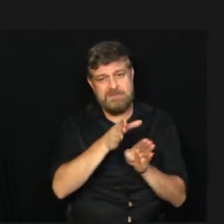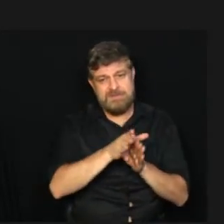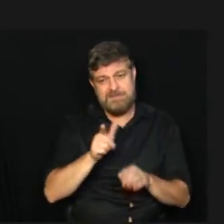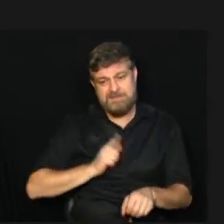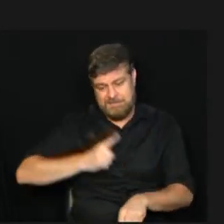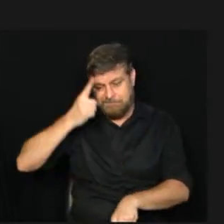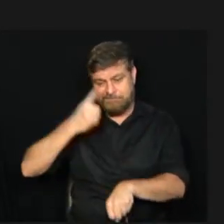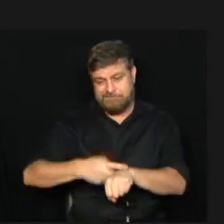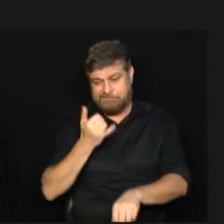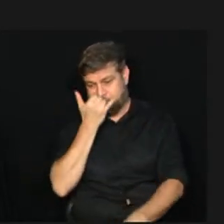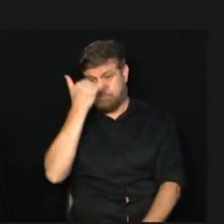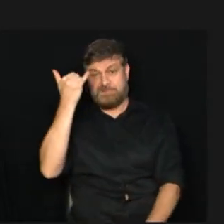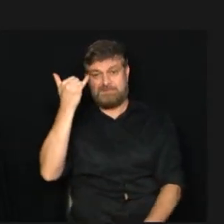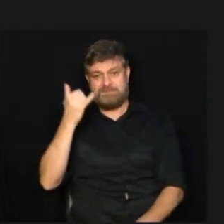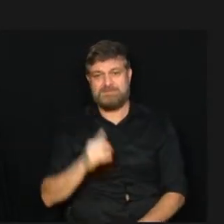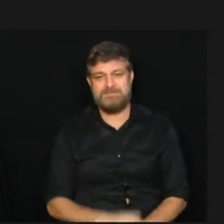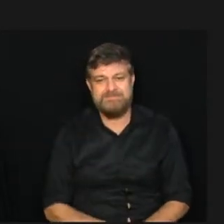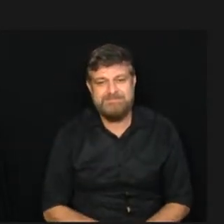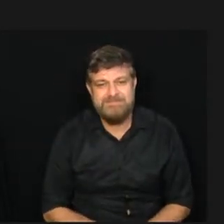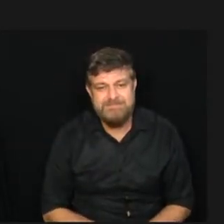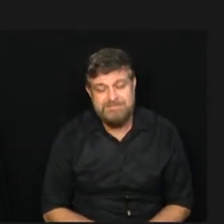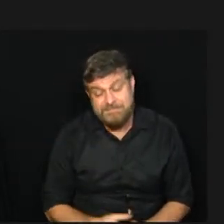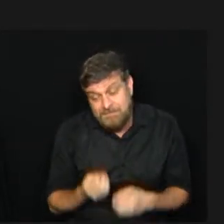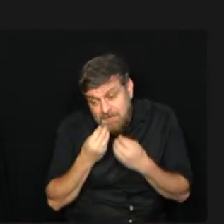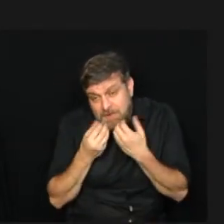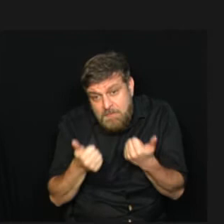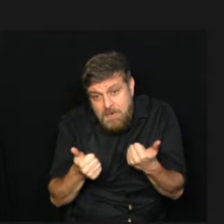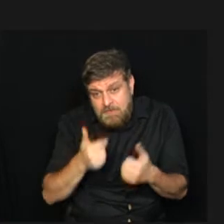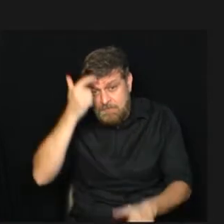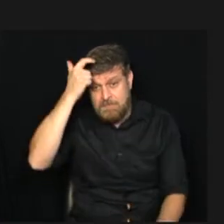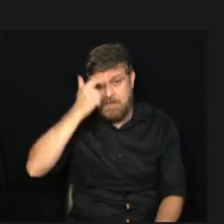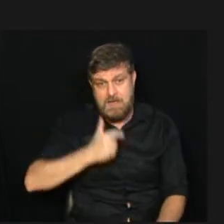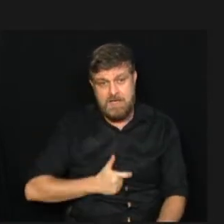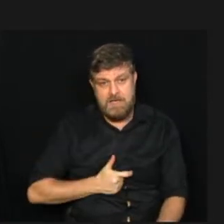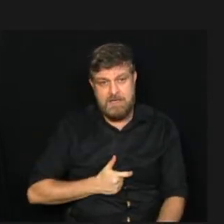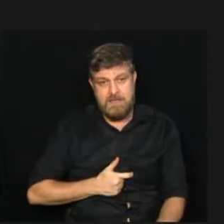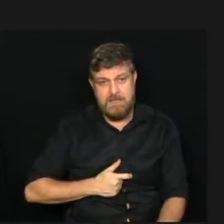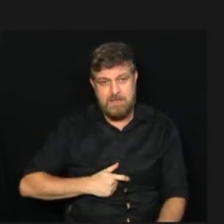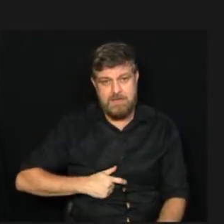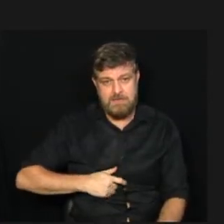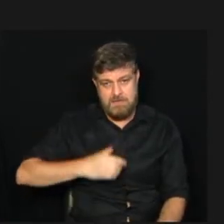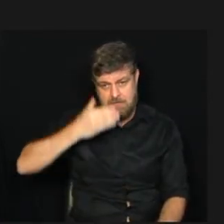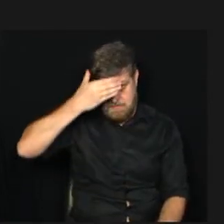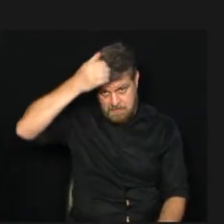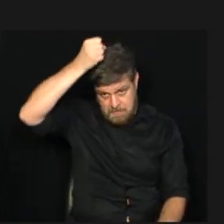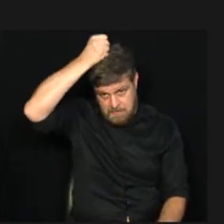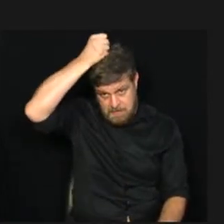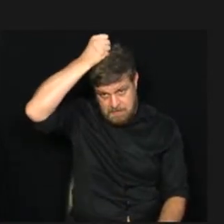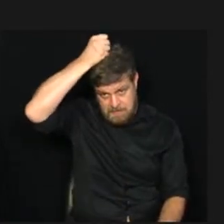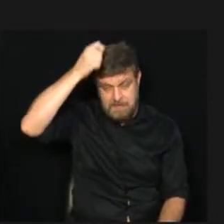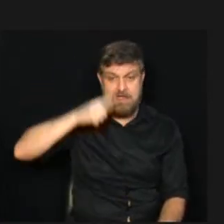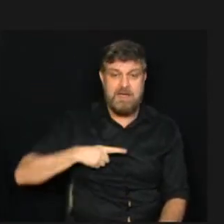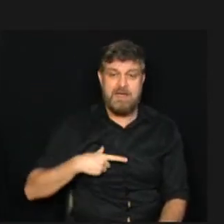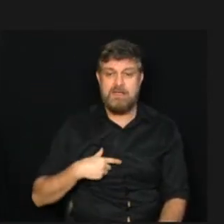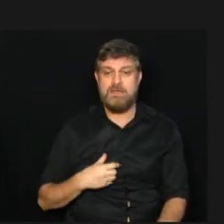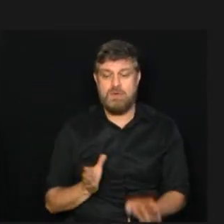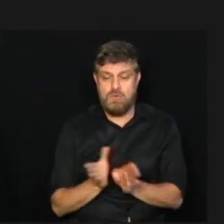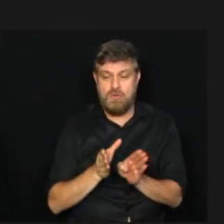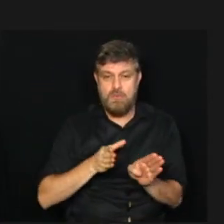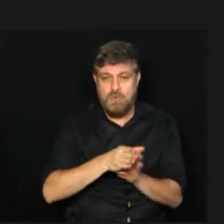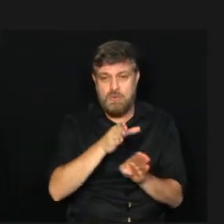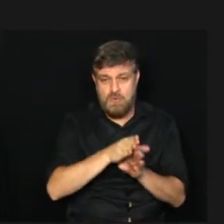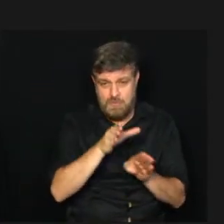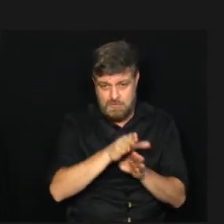imprevistos. Bom, sou a Anália, conselheira também da região noroeste. Quero saudar a todos